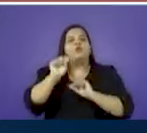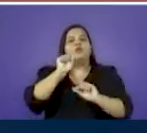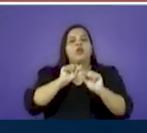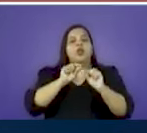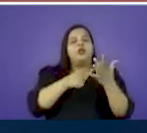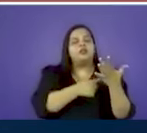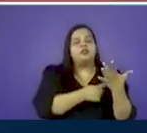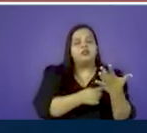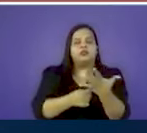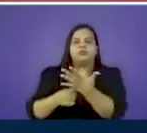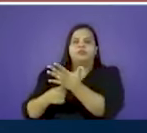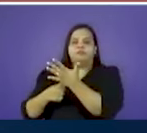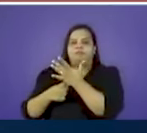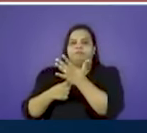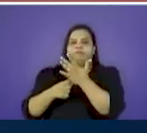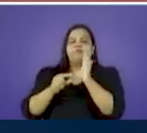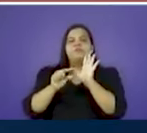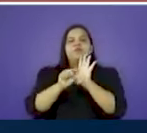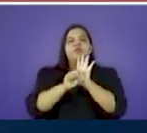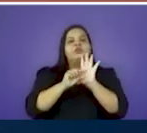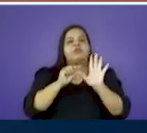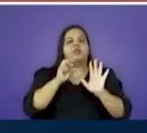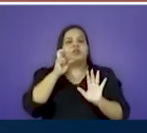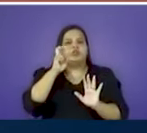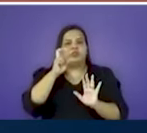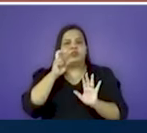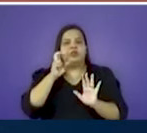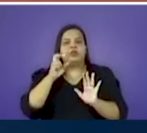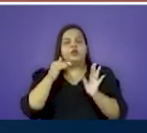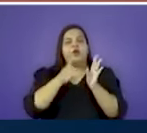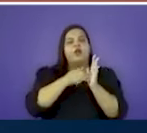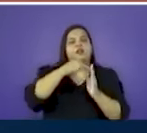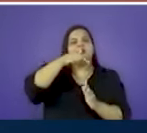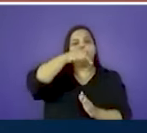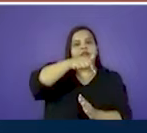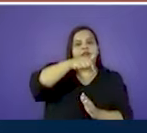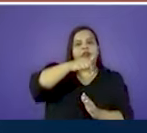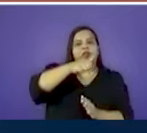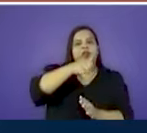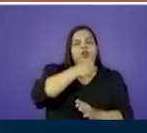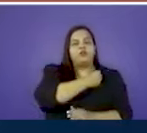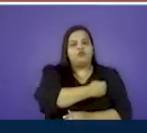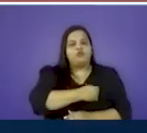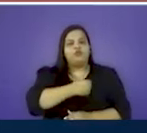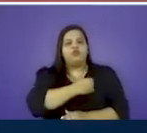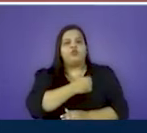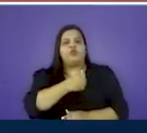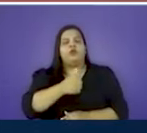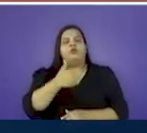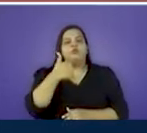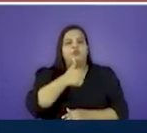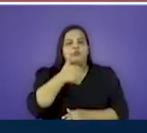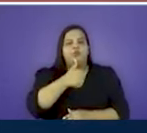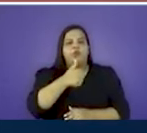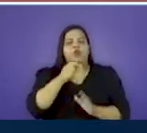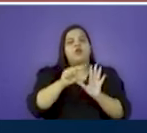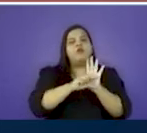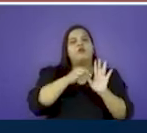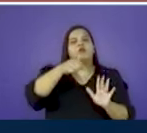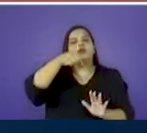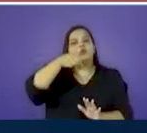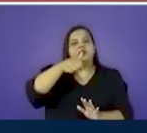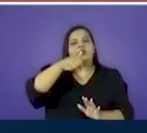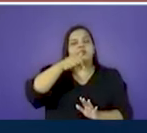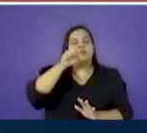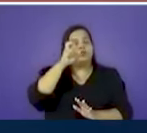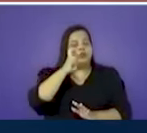nós no versículo de número 5 e 7. Observe, capítulo 1 de João, 1 João 1, verso 7. Verso